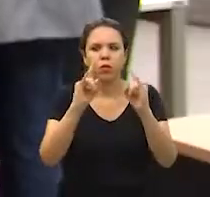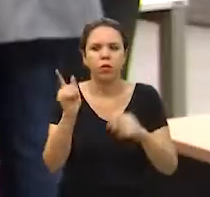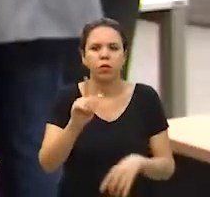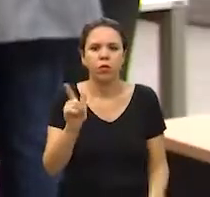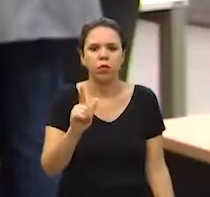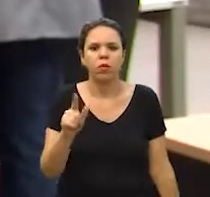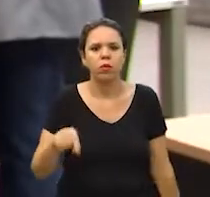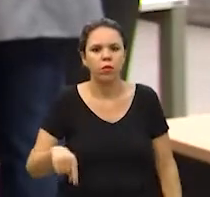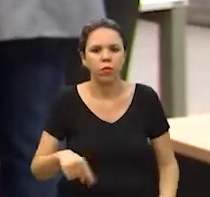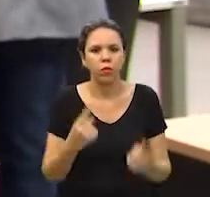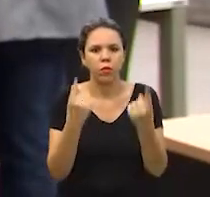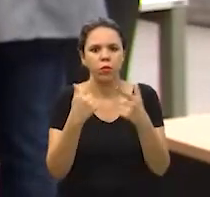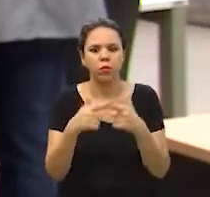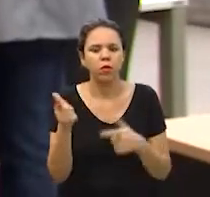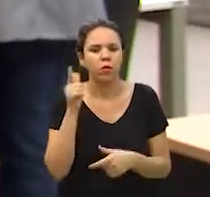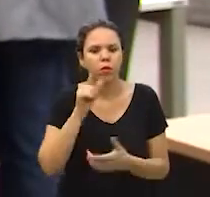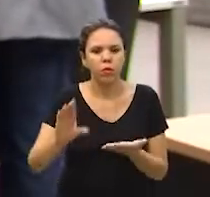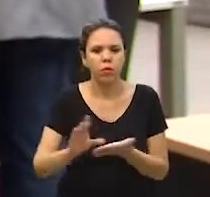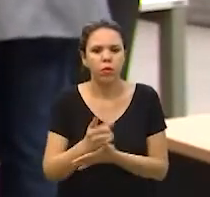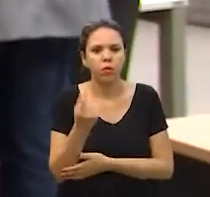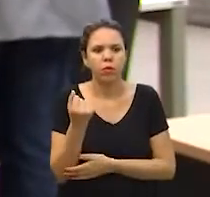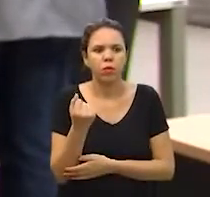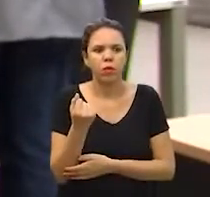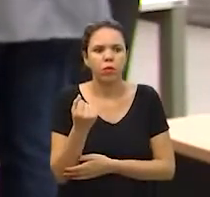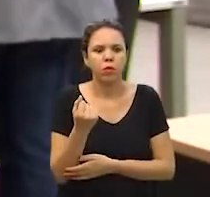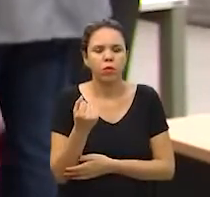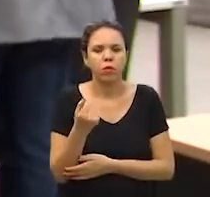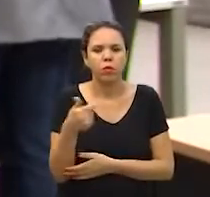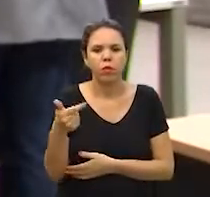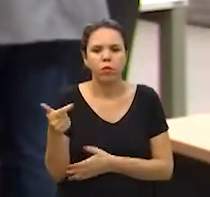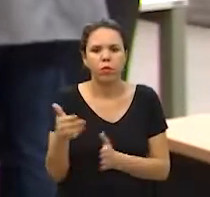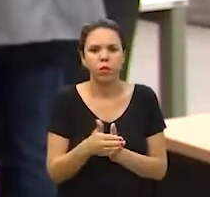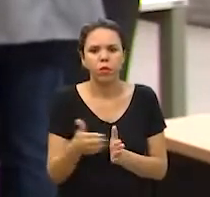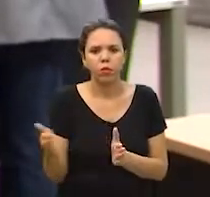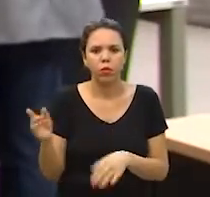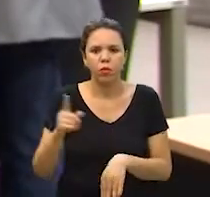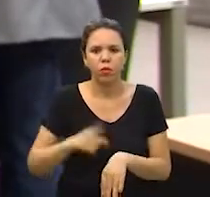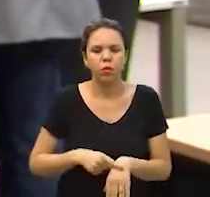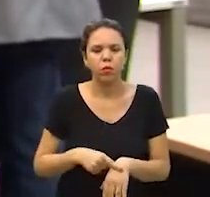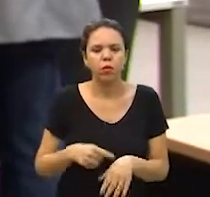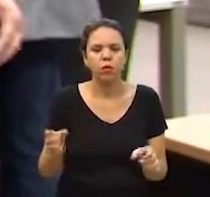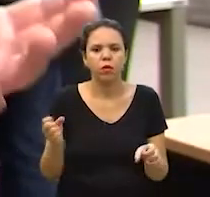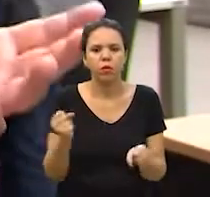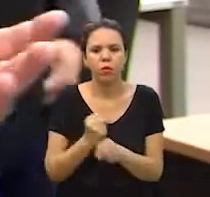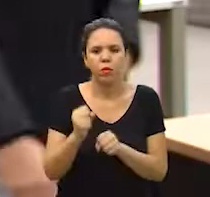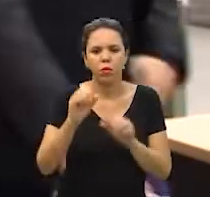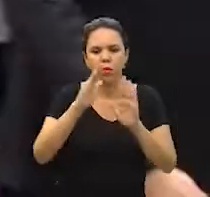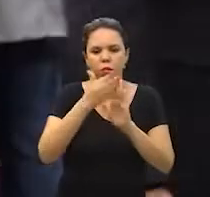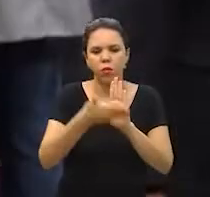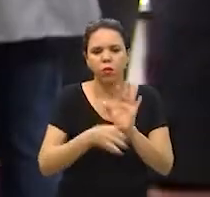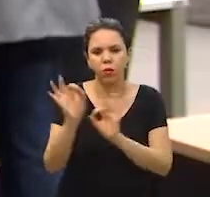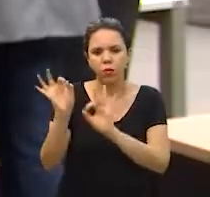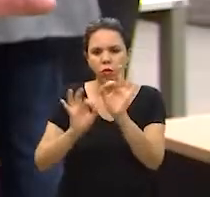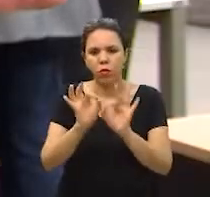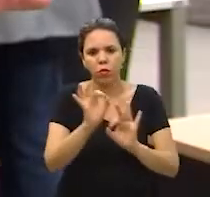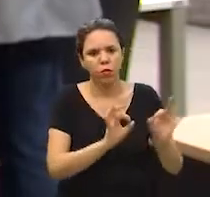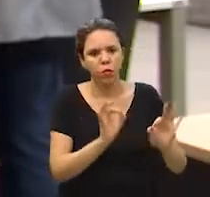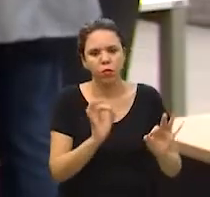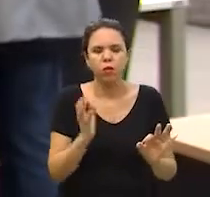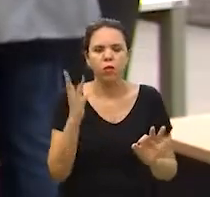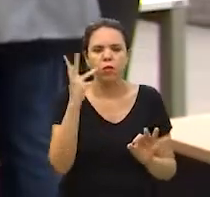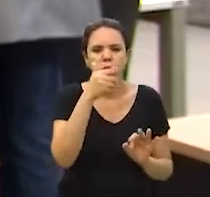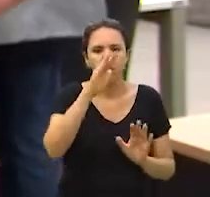É claro que o desafio agora é conseguir recurso para a segunda etapa, que é o acabamento, a